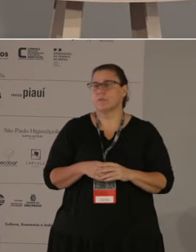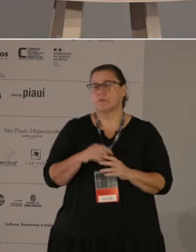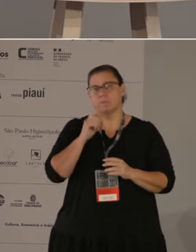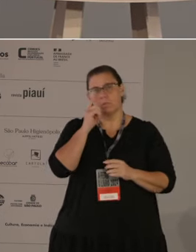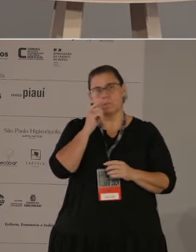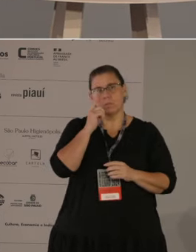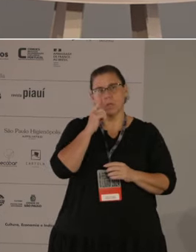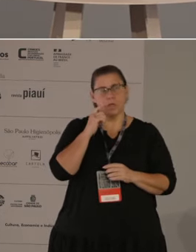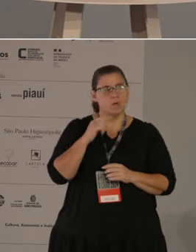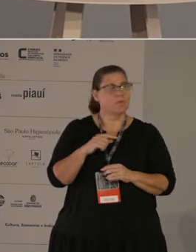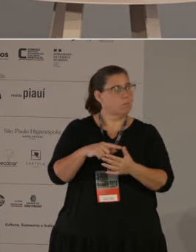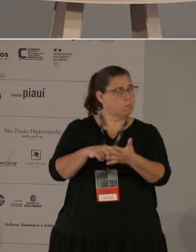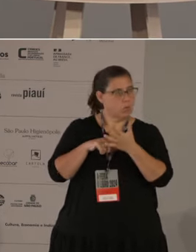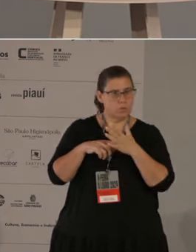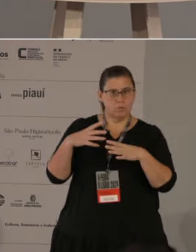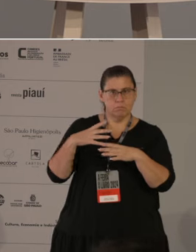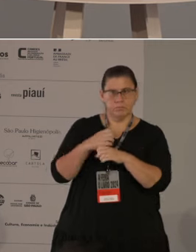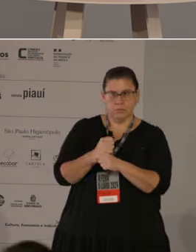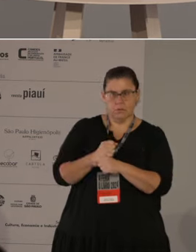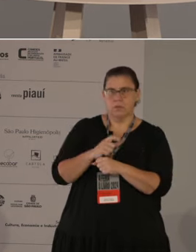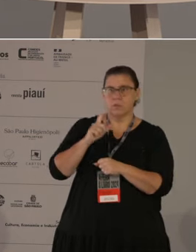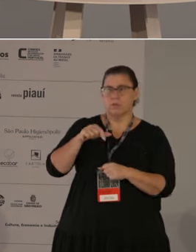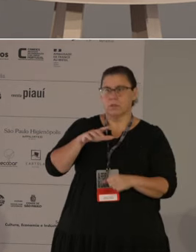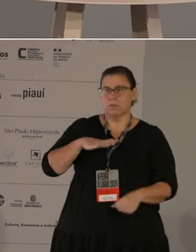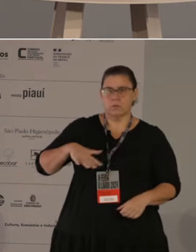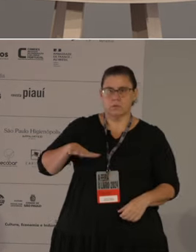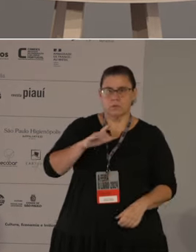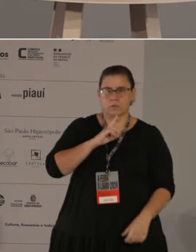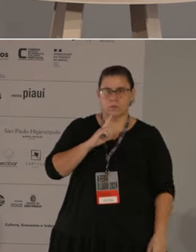ele foi apresentar os resultados mais recentes, que já eram cercados